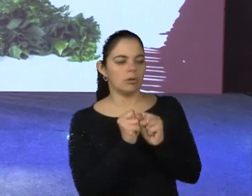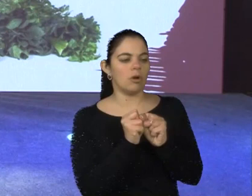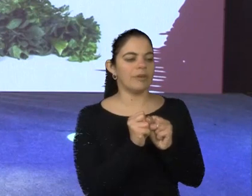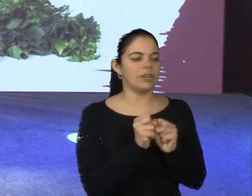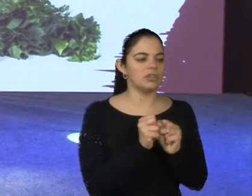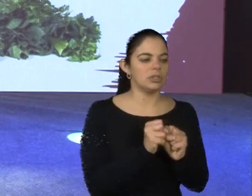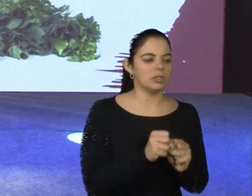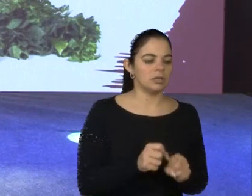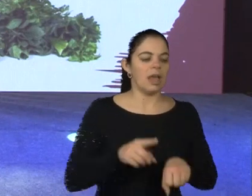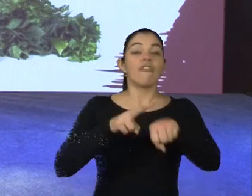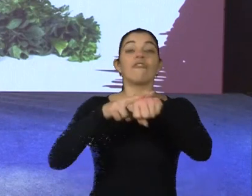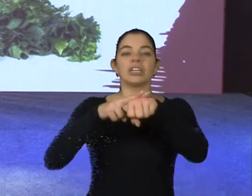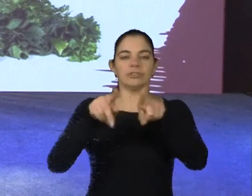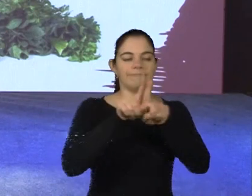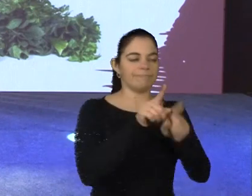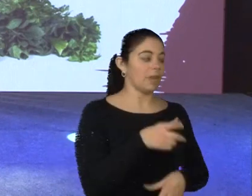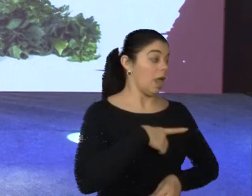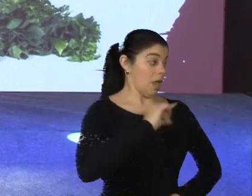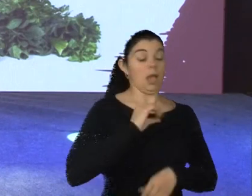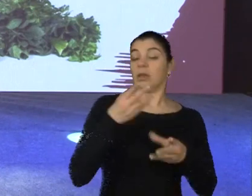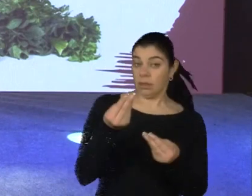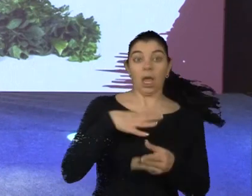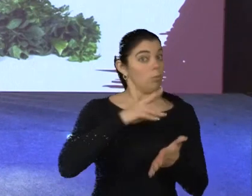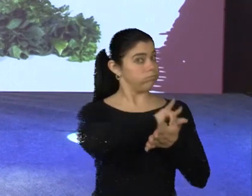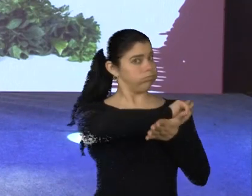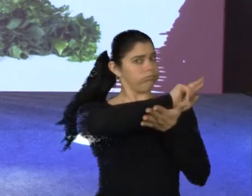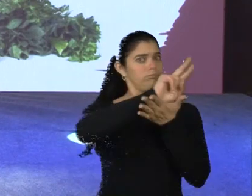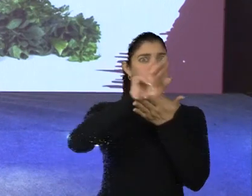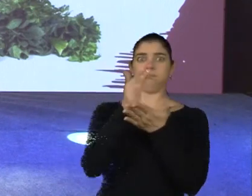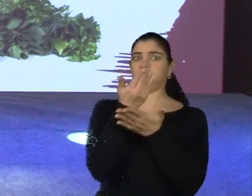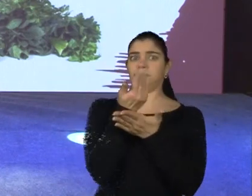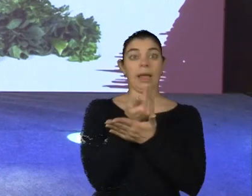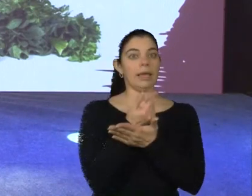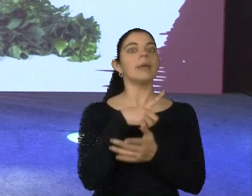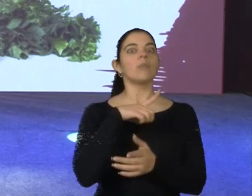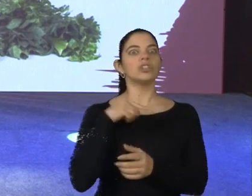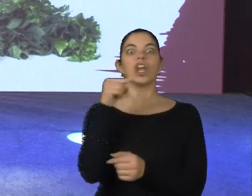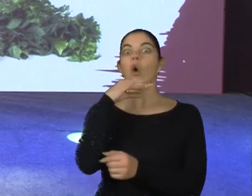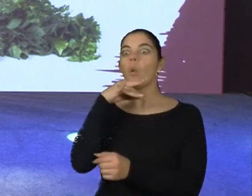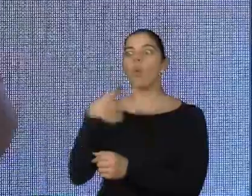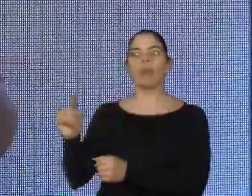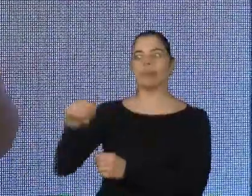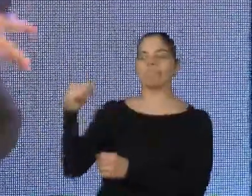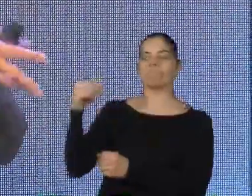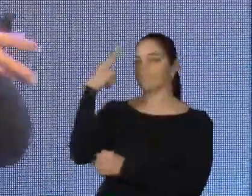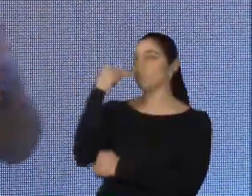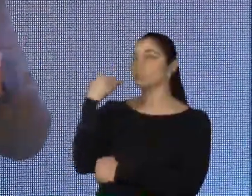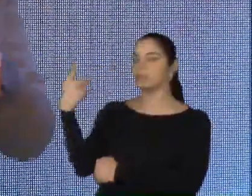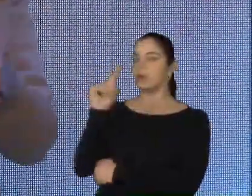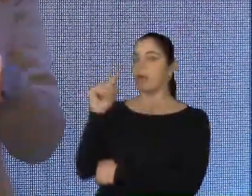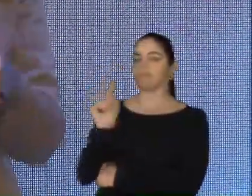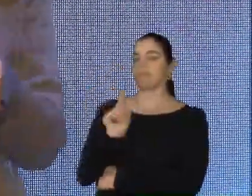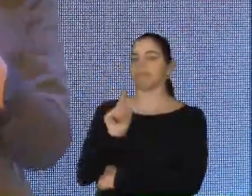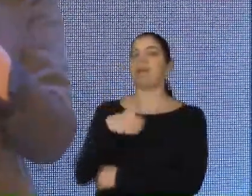porque todo tipo de alimento pode ter algum tipo de fator antinutricional. E aí vocês, conversando com o